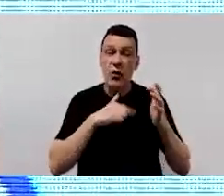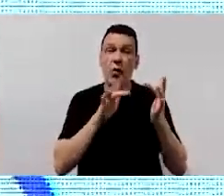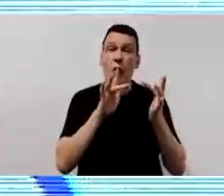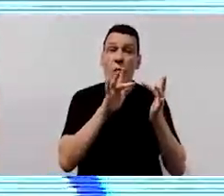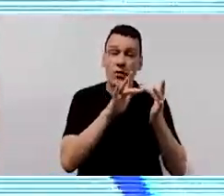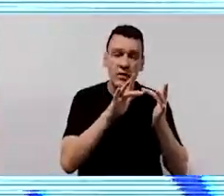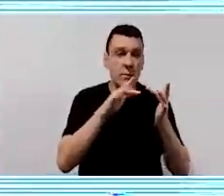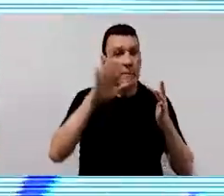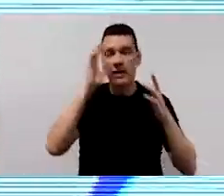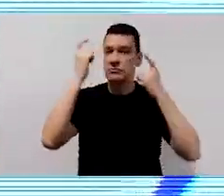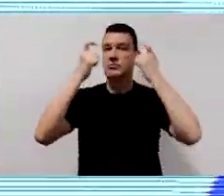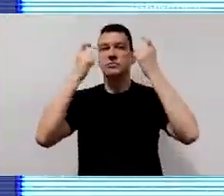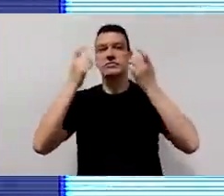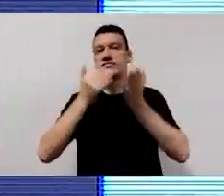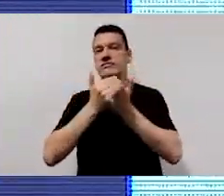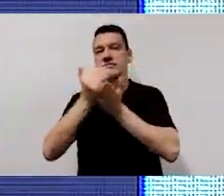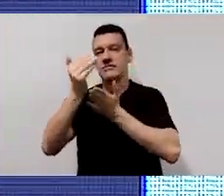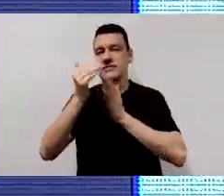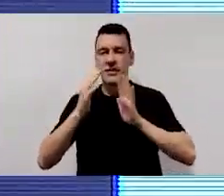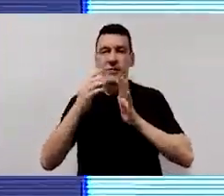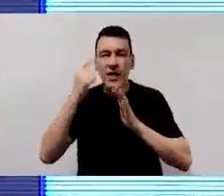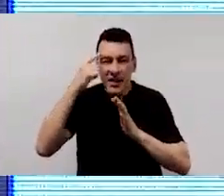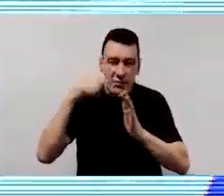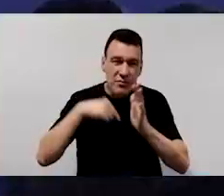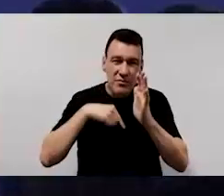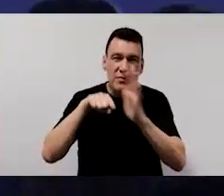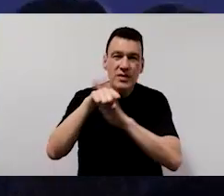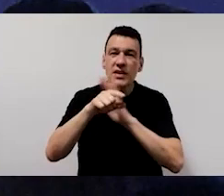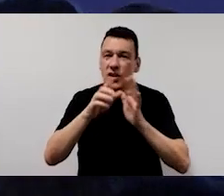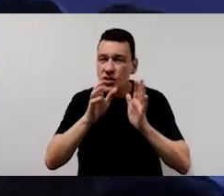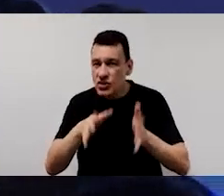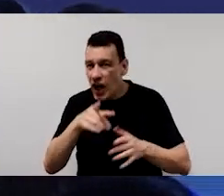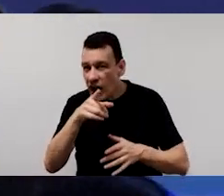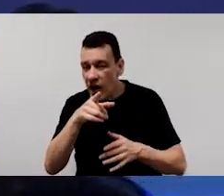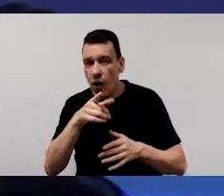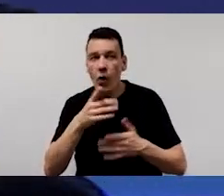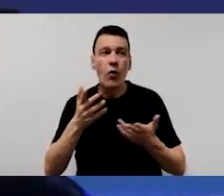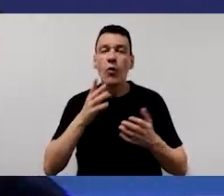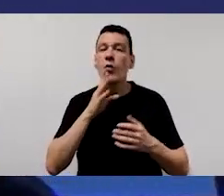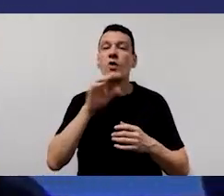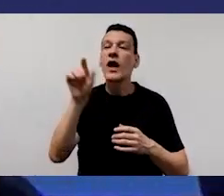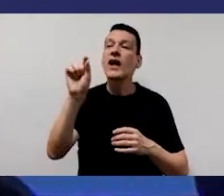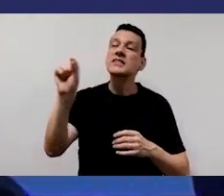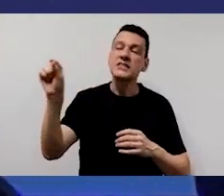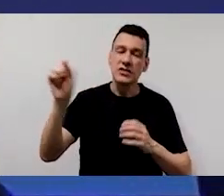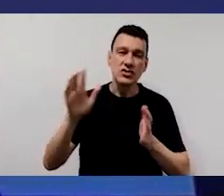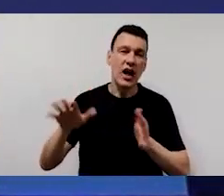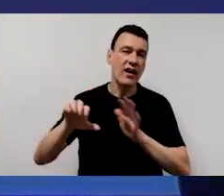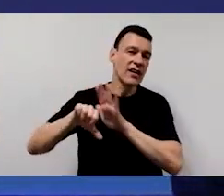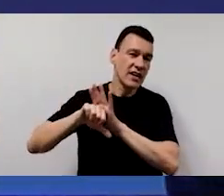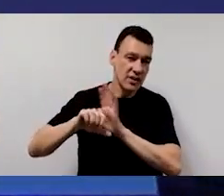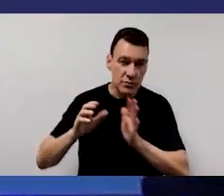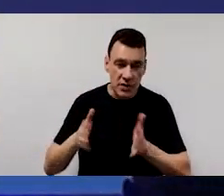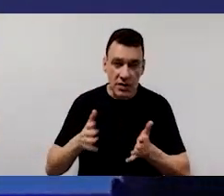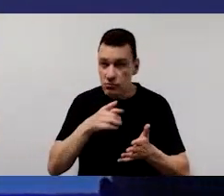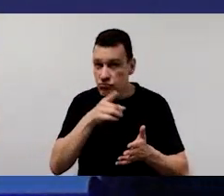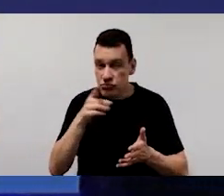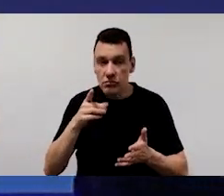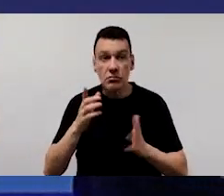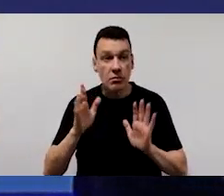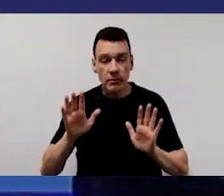vocês no início, alguns de vocês já sofreram fraudes, ou ao menos conhecem alguém que sofreu fraude. E quando a gente perguntou